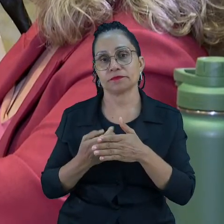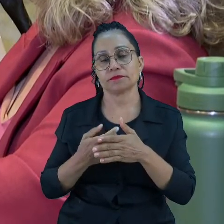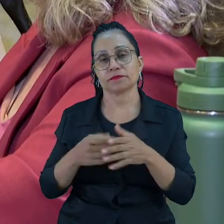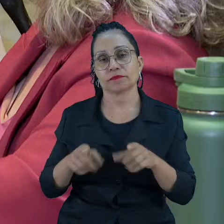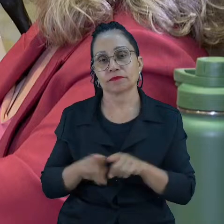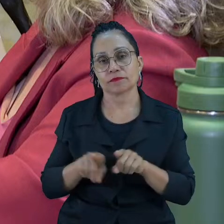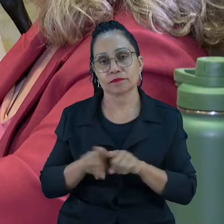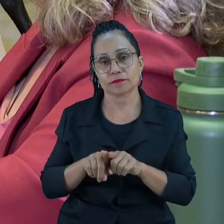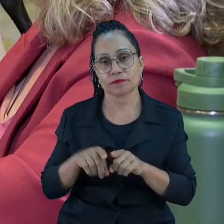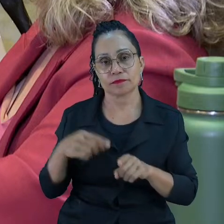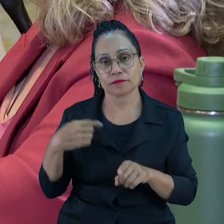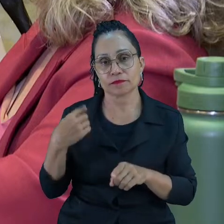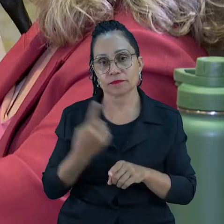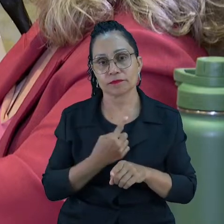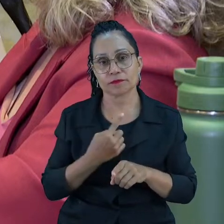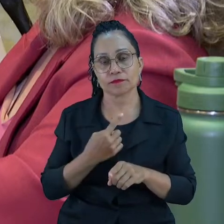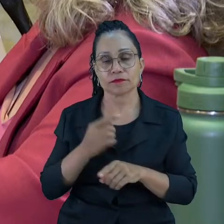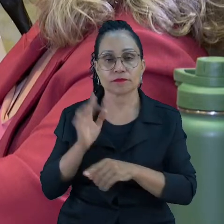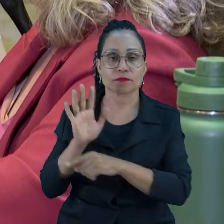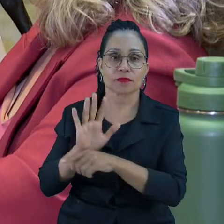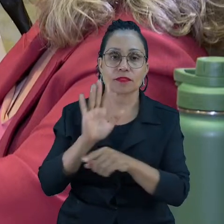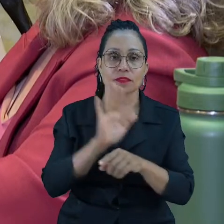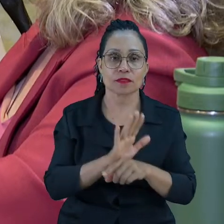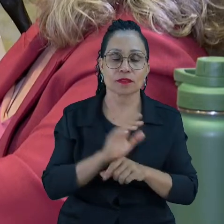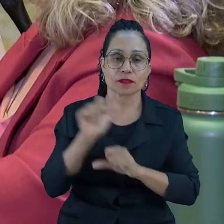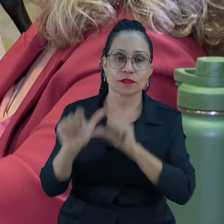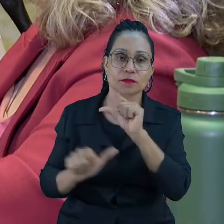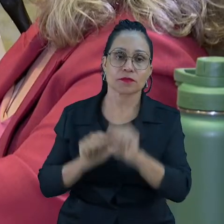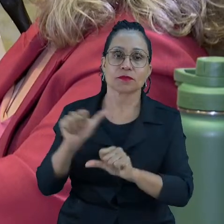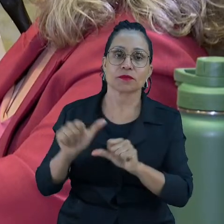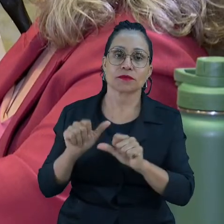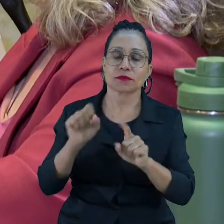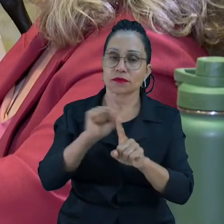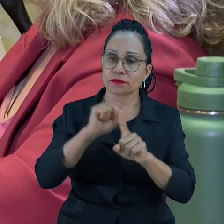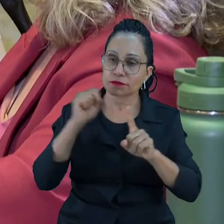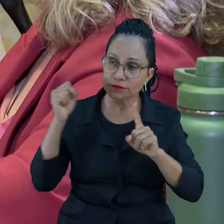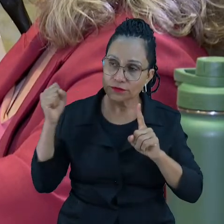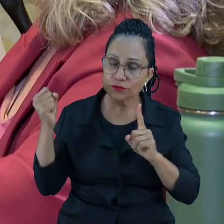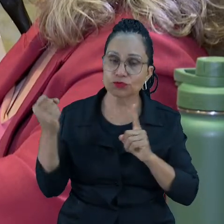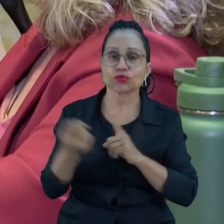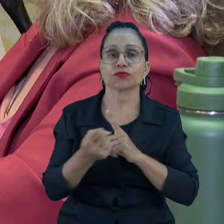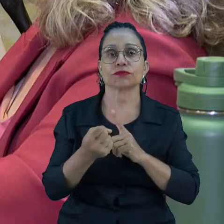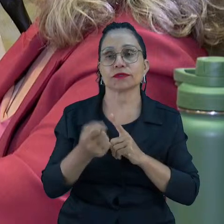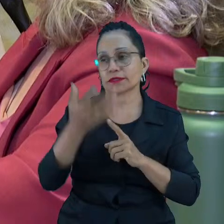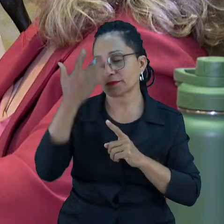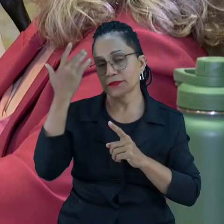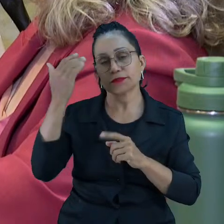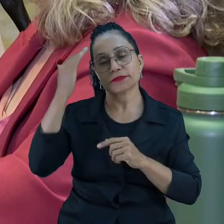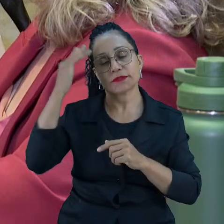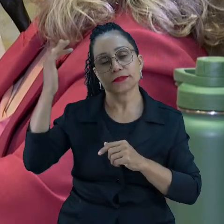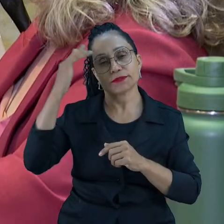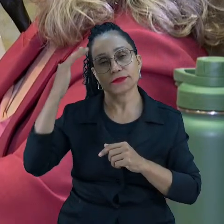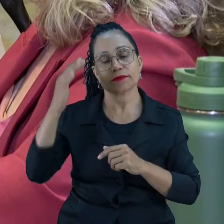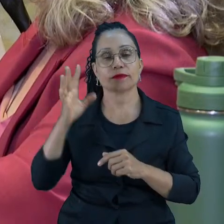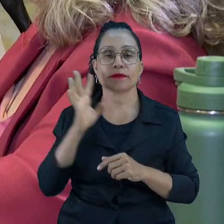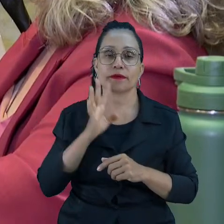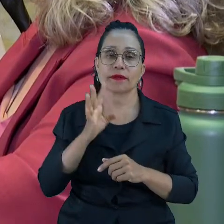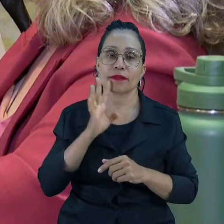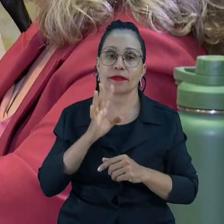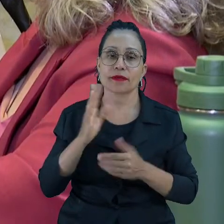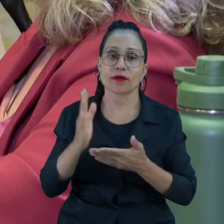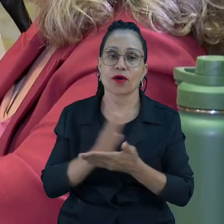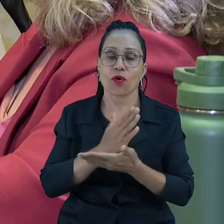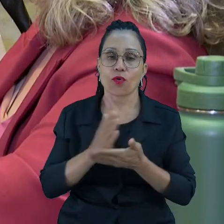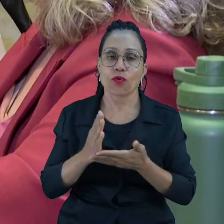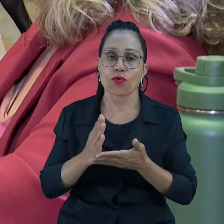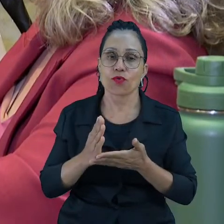e que estamos ajudando na mudança social de um grupo de pessoas que sonham também, né? Então, é muito legal ver alguns meninos.